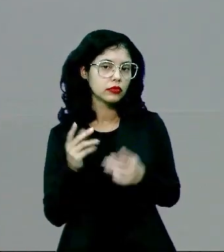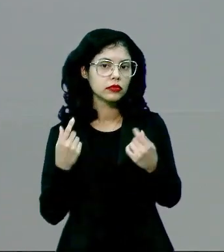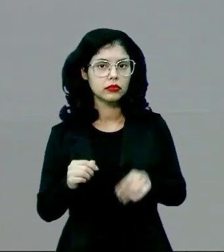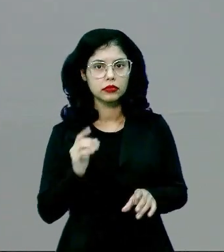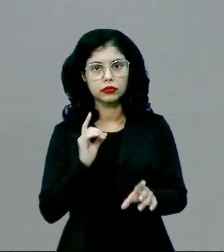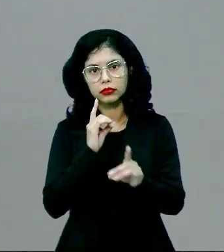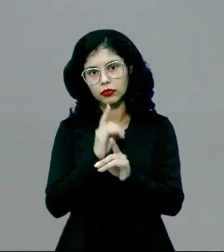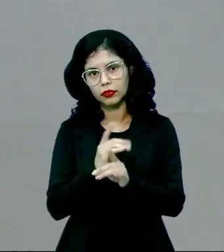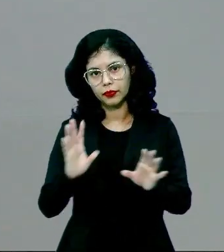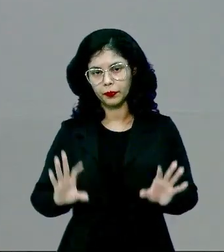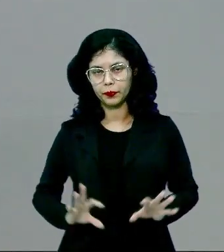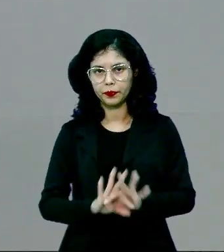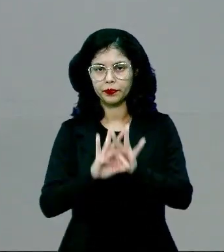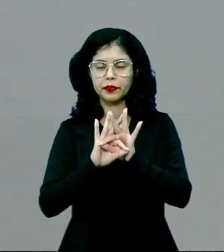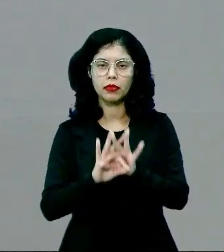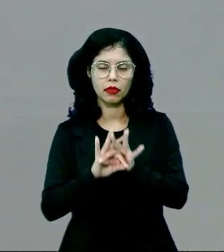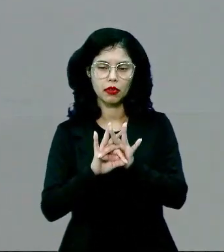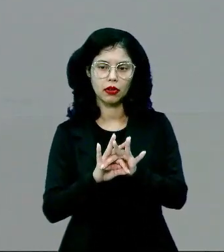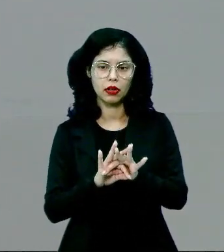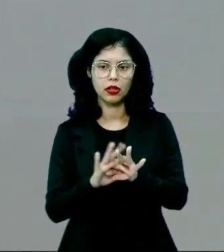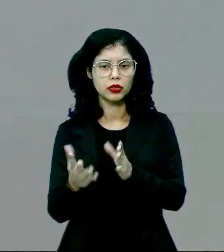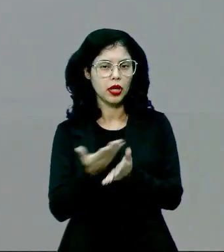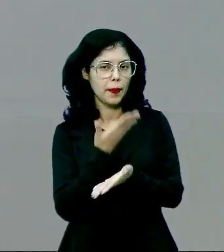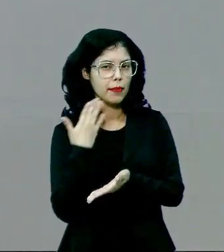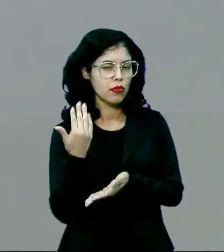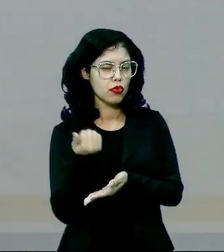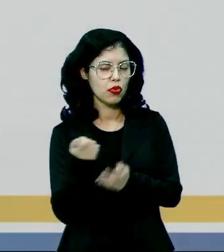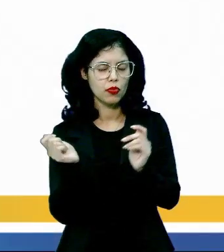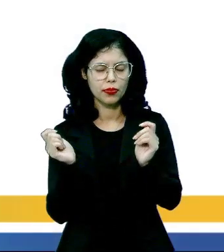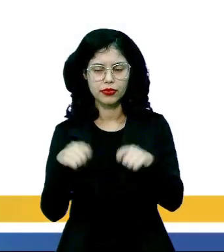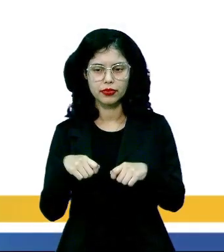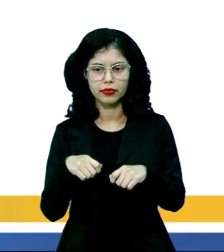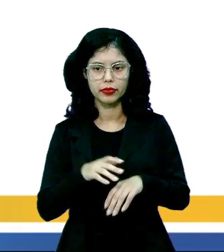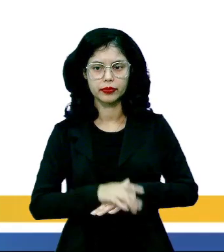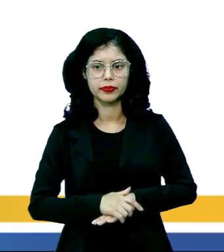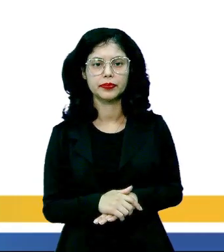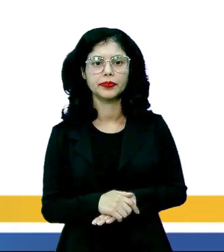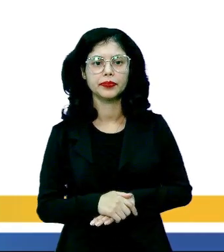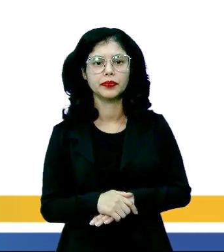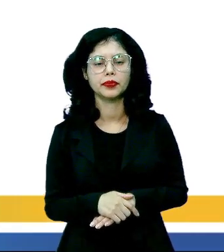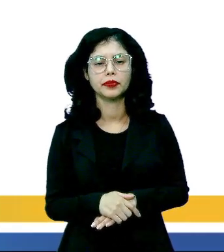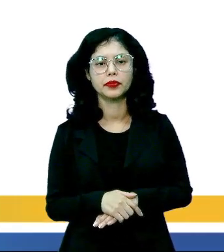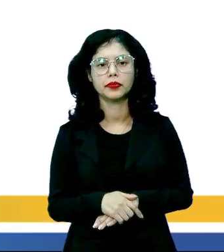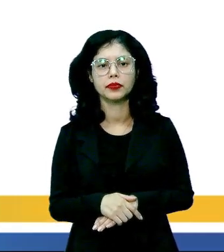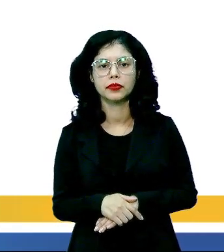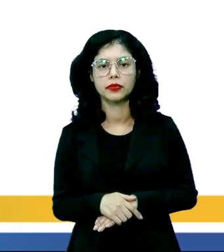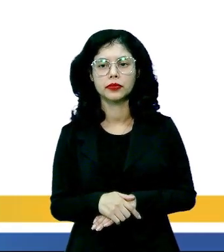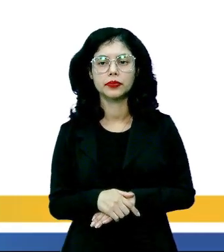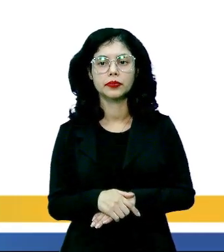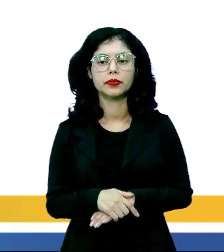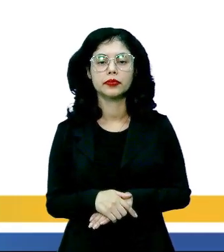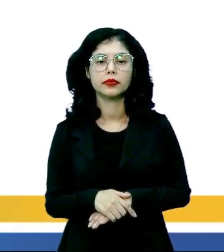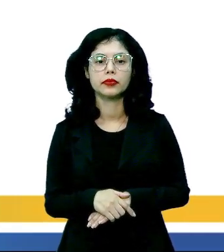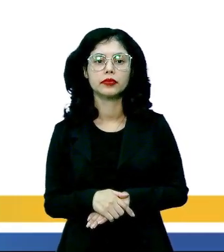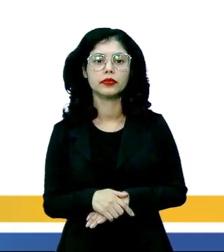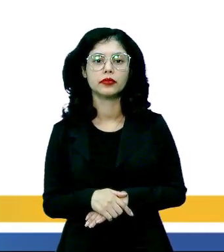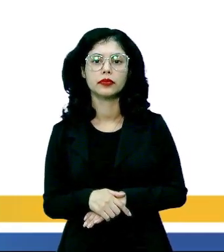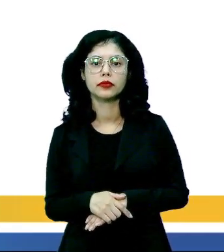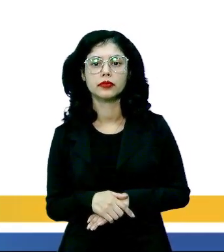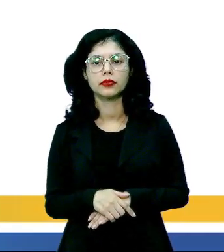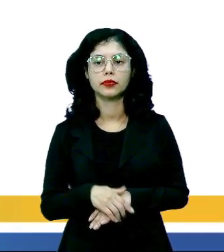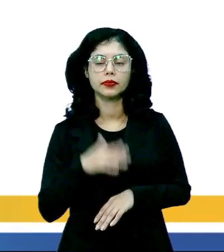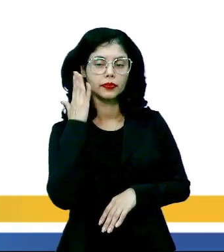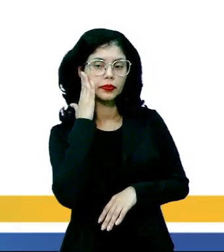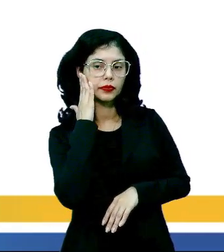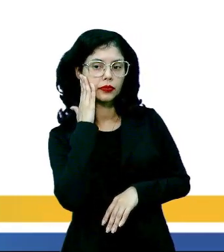achar ela né relacionada E buscá-la da melhor maneira possível tá galera então né Para a gente